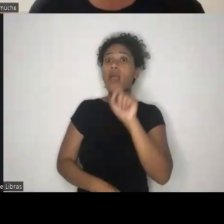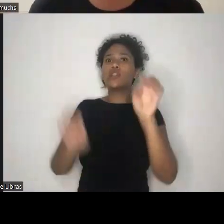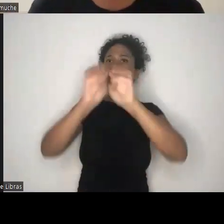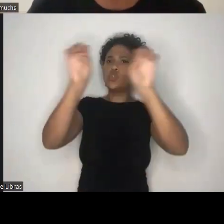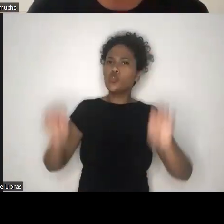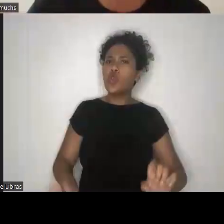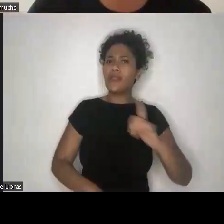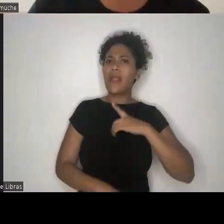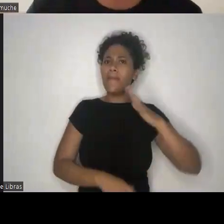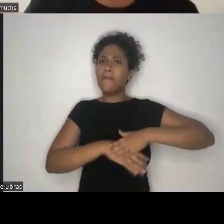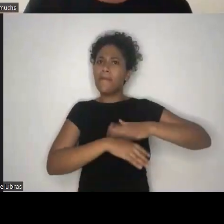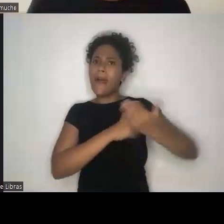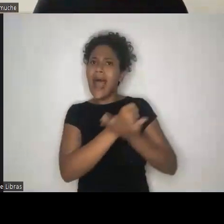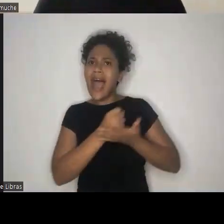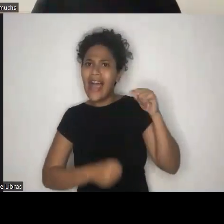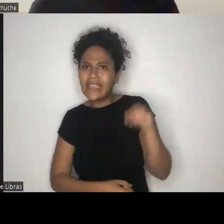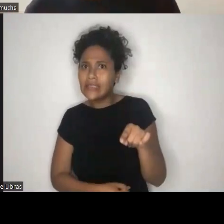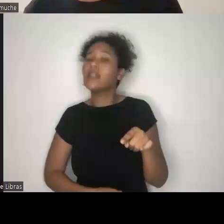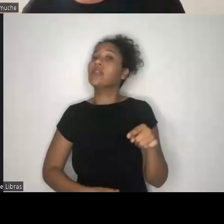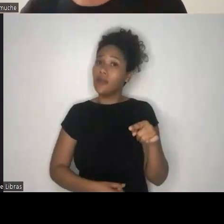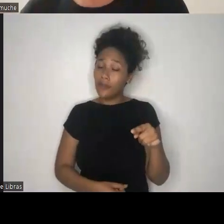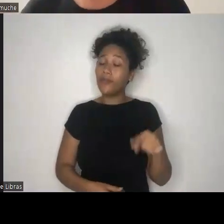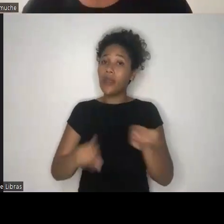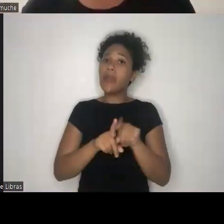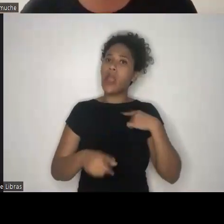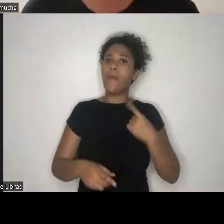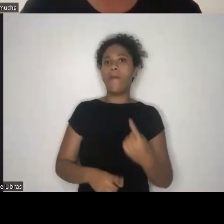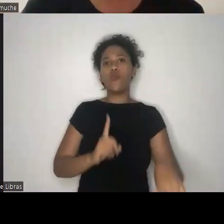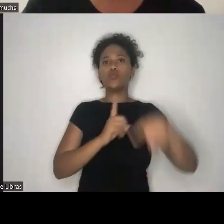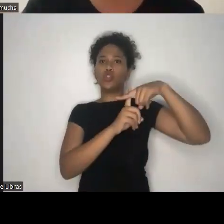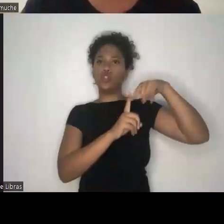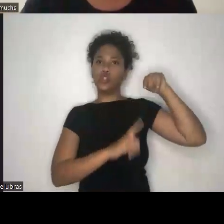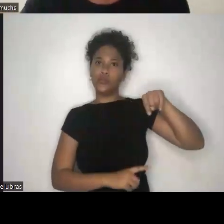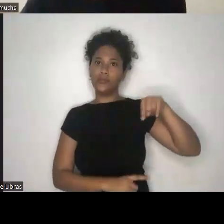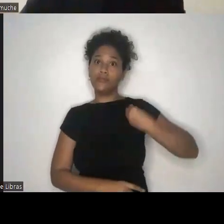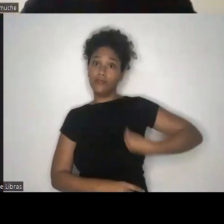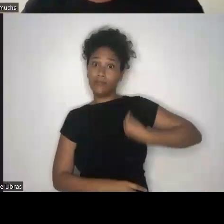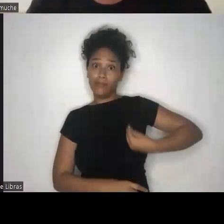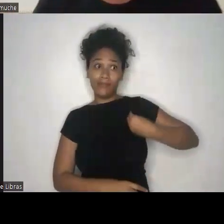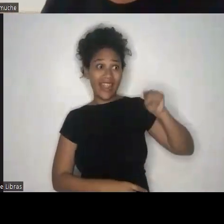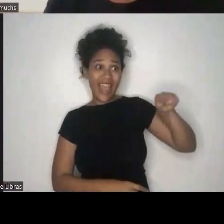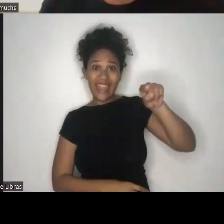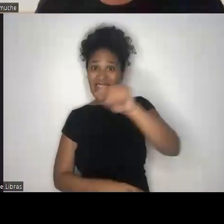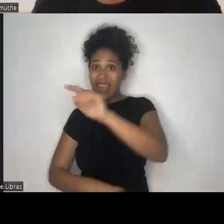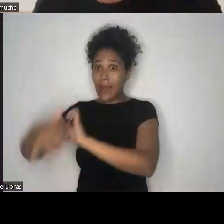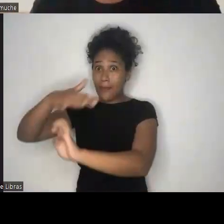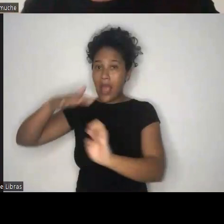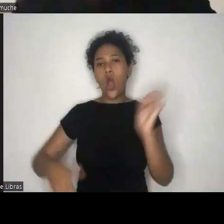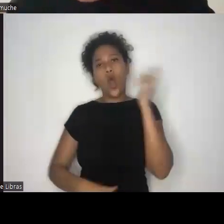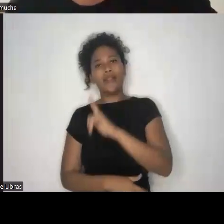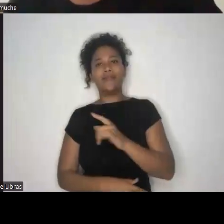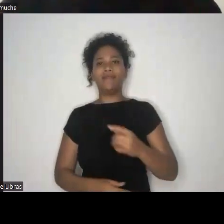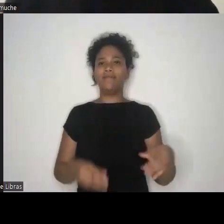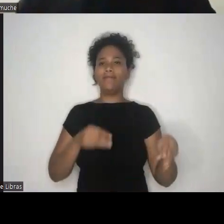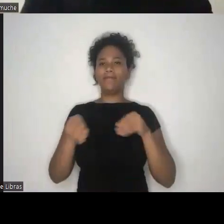a partir disso e também tem um ponto positivo que com a presença dessas marcas a gente realmente consegue viabilizar